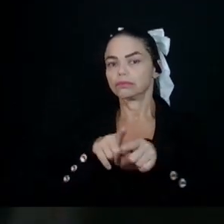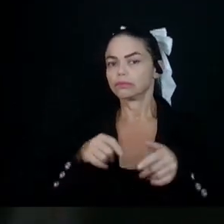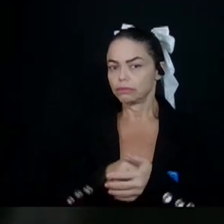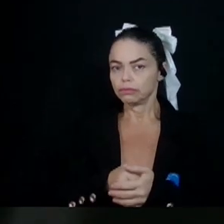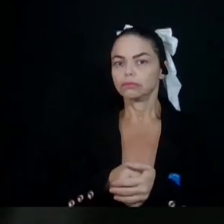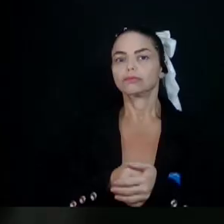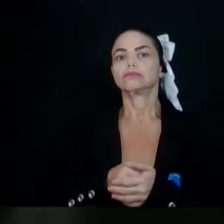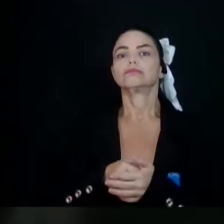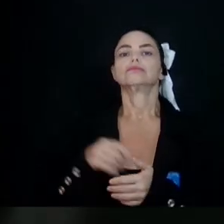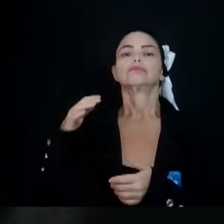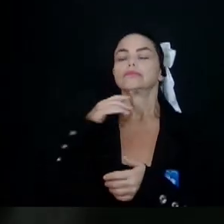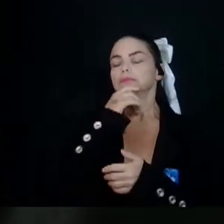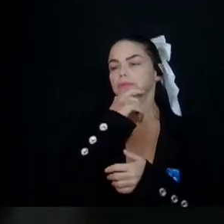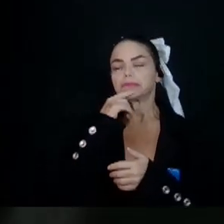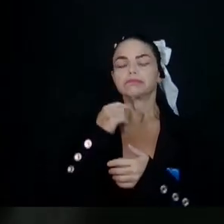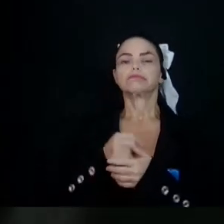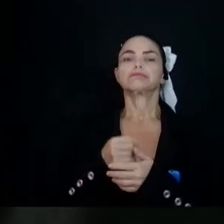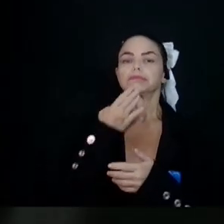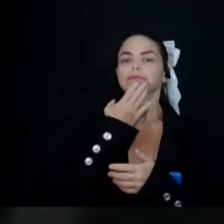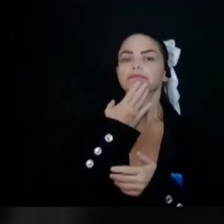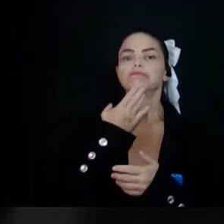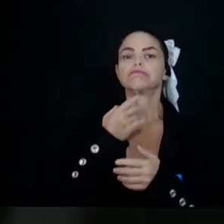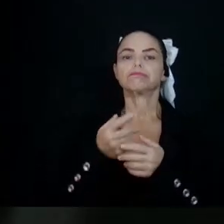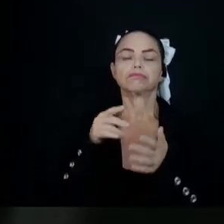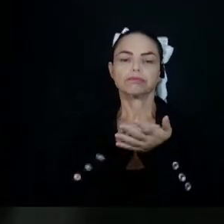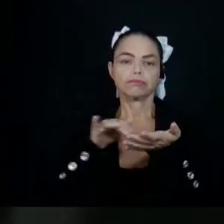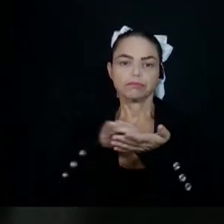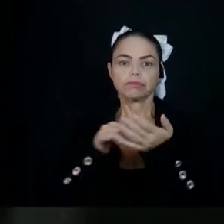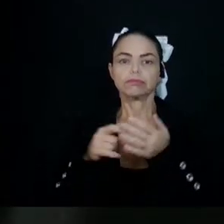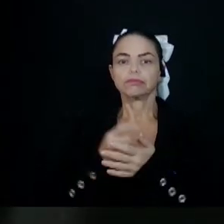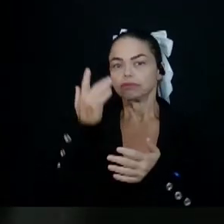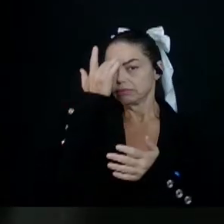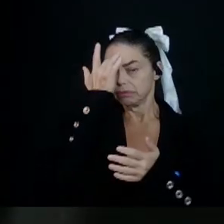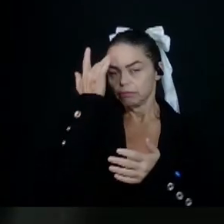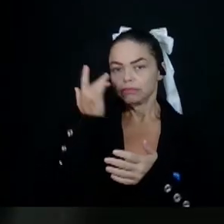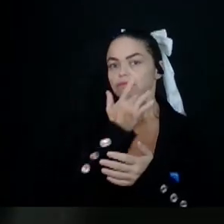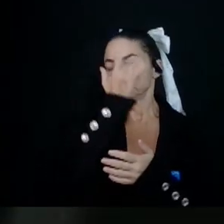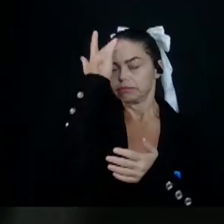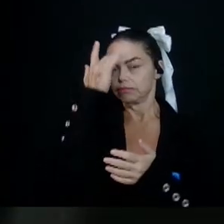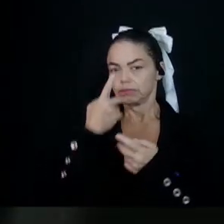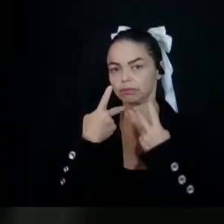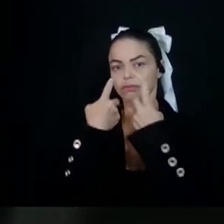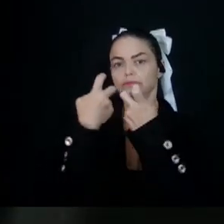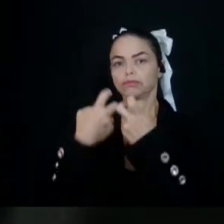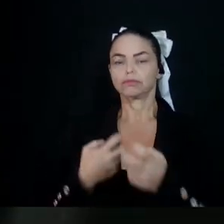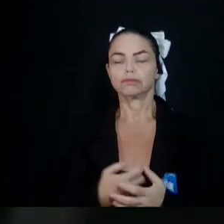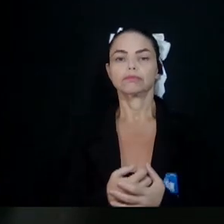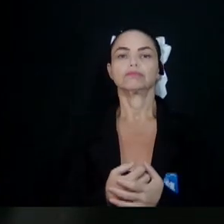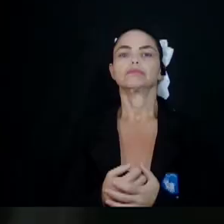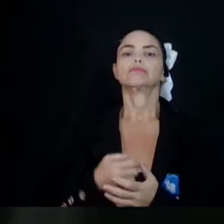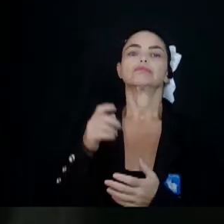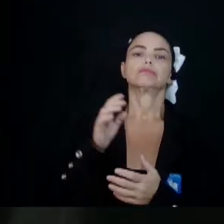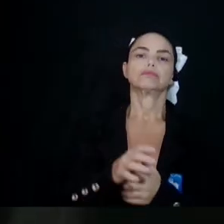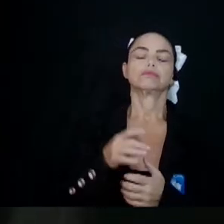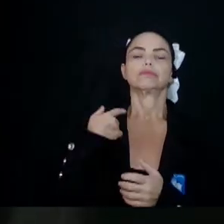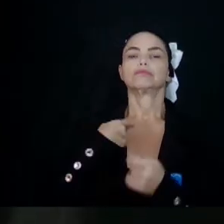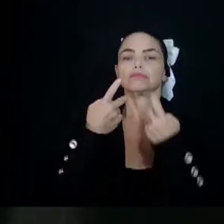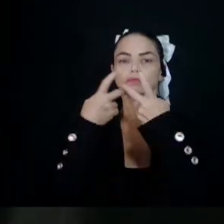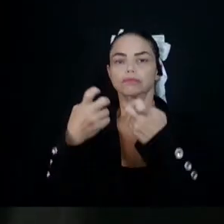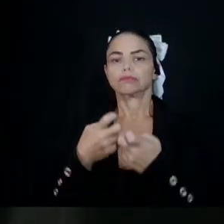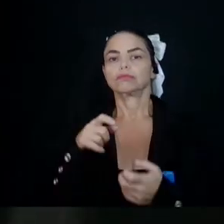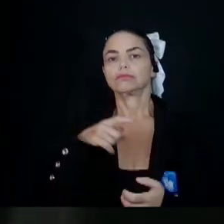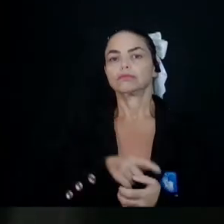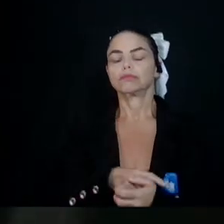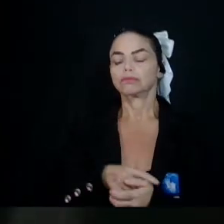funciona. Então, aí, no momento que você vai criar a página, você vai ter que fazer o reconhecimento facial. Automaticamente vai reconhecer que é